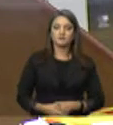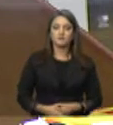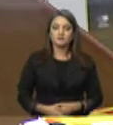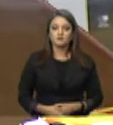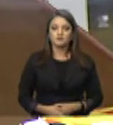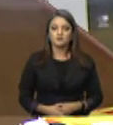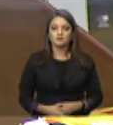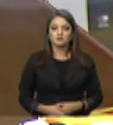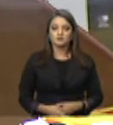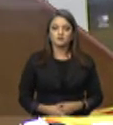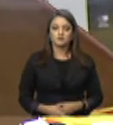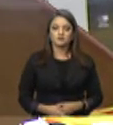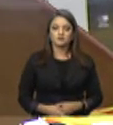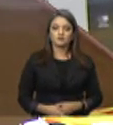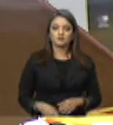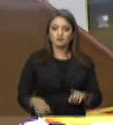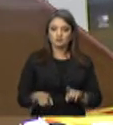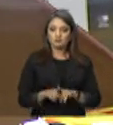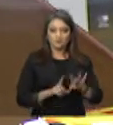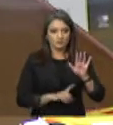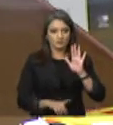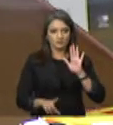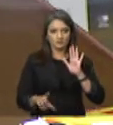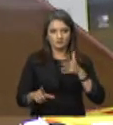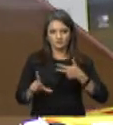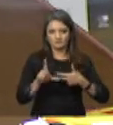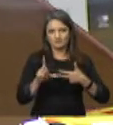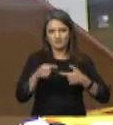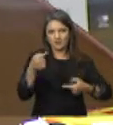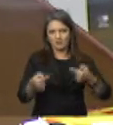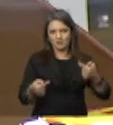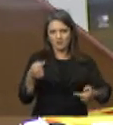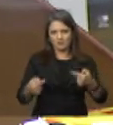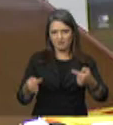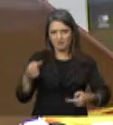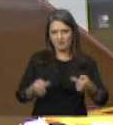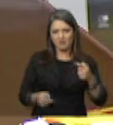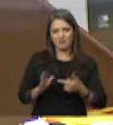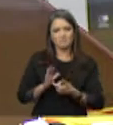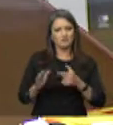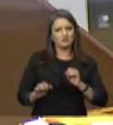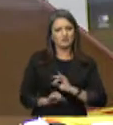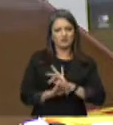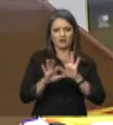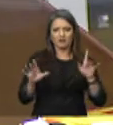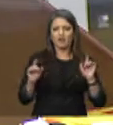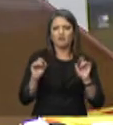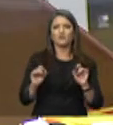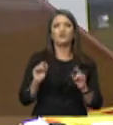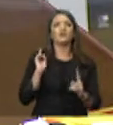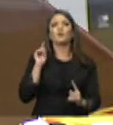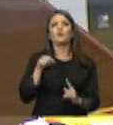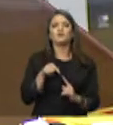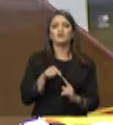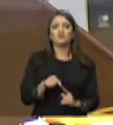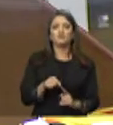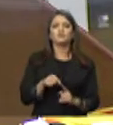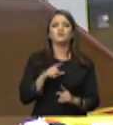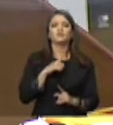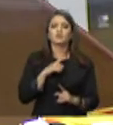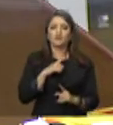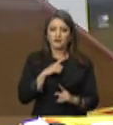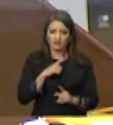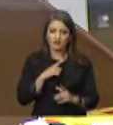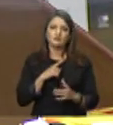como demonstrei acima os debates legislativos não deixam dúvida de que é intenção manifesta do legislador que se